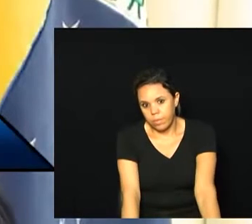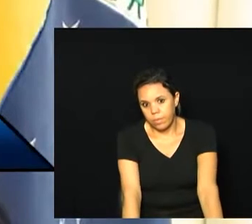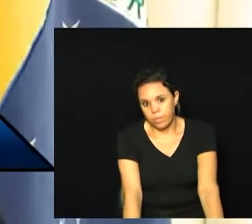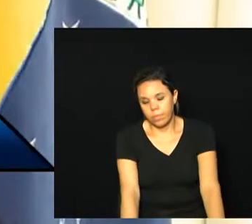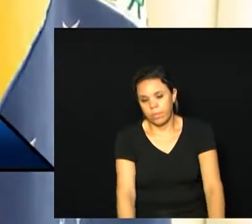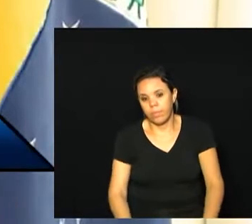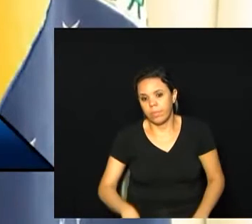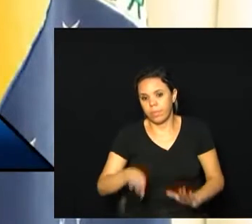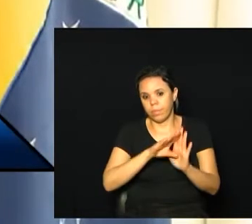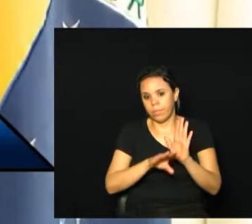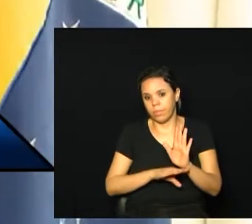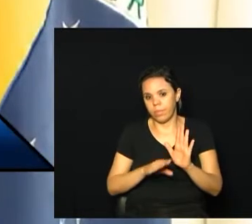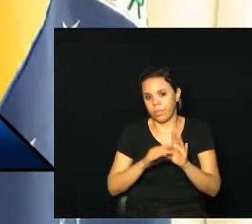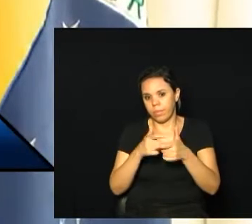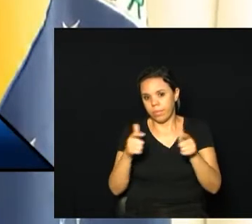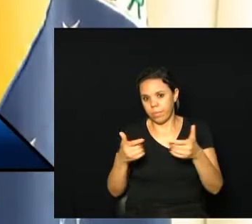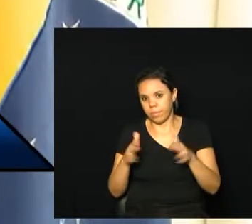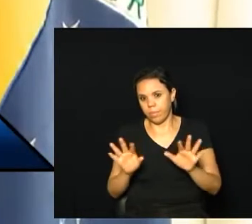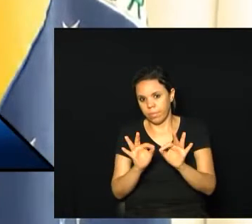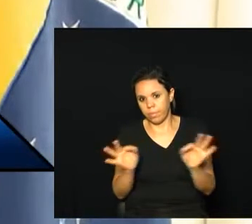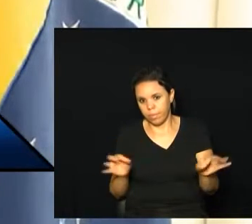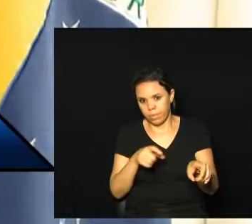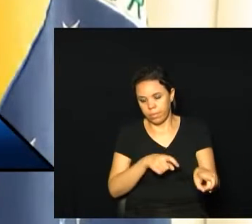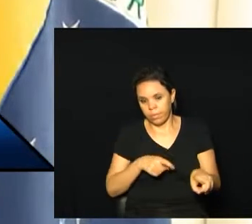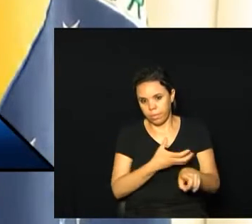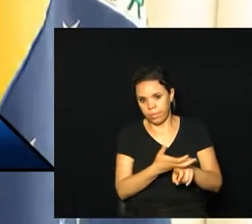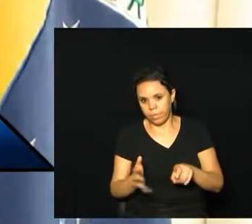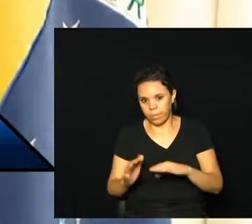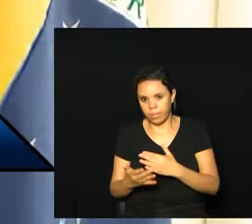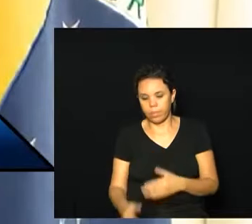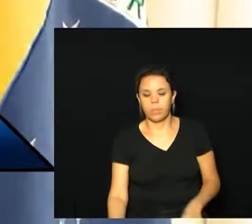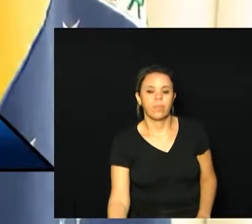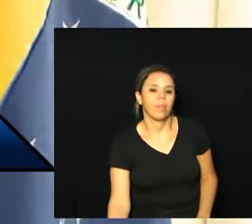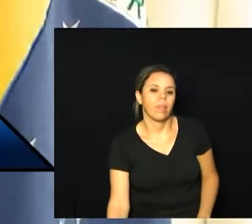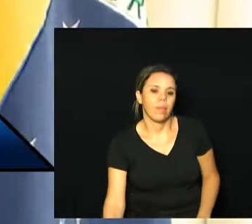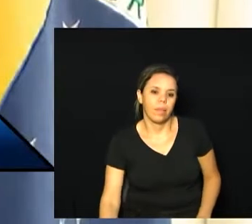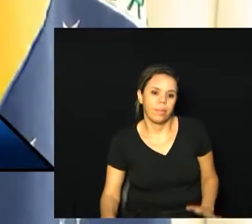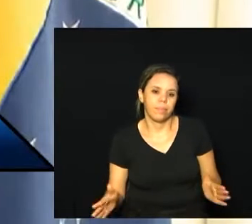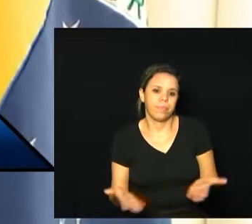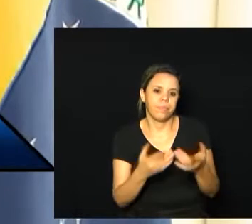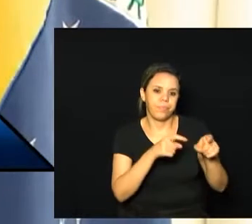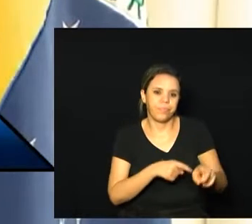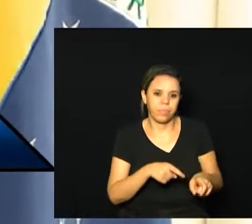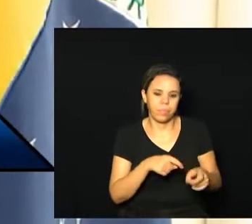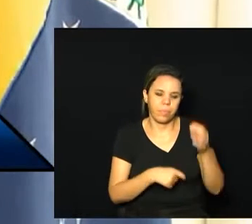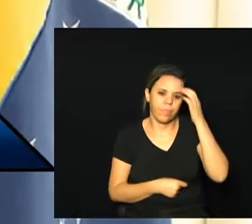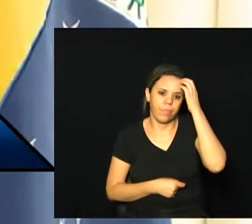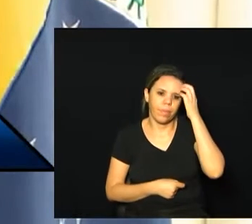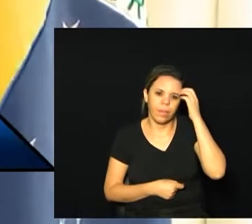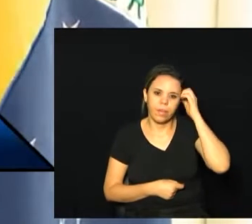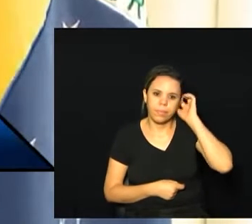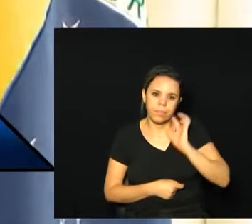O programa é mais abrangente do que simplesmente hortas comunitárias, mas visa estimular a agricultura